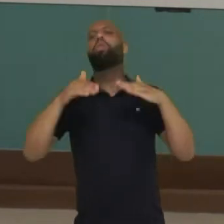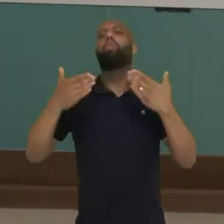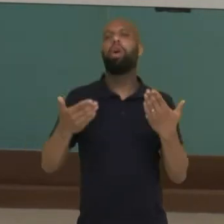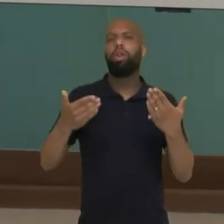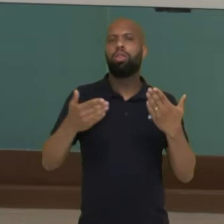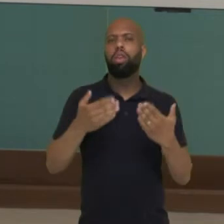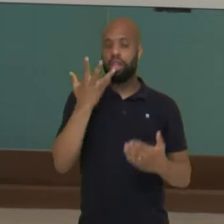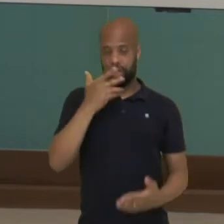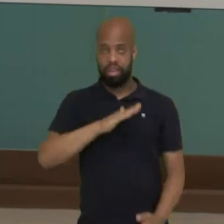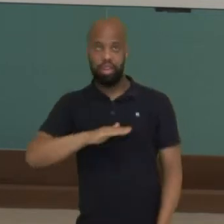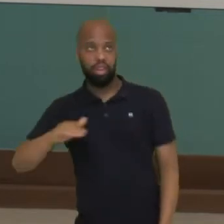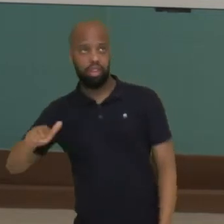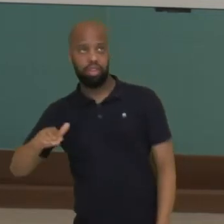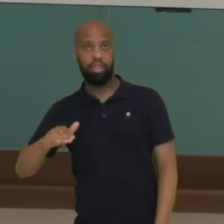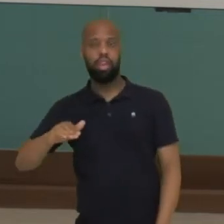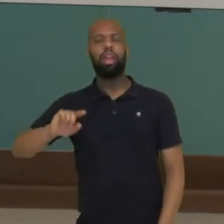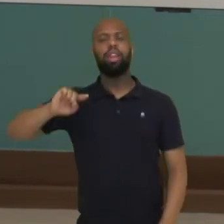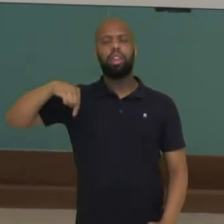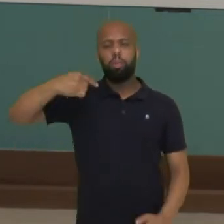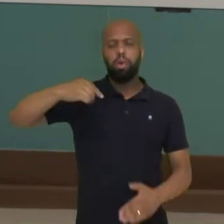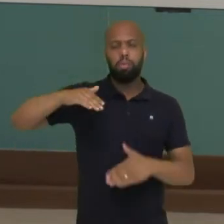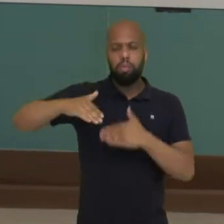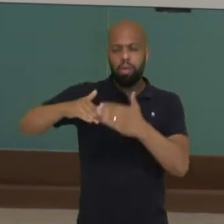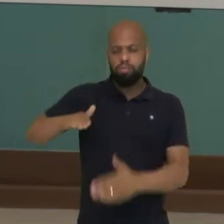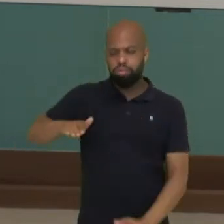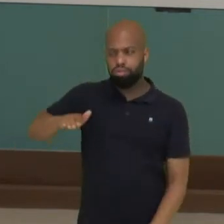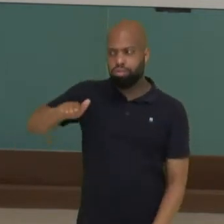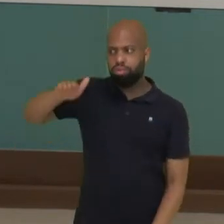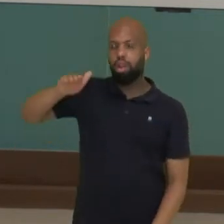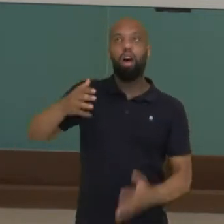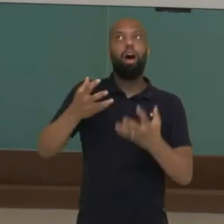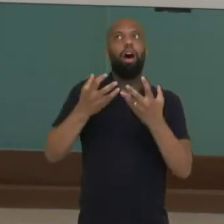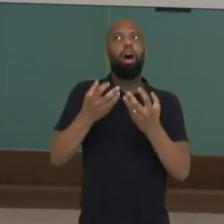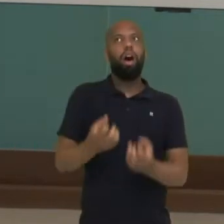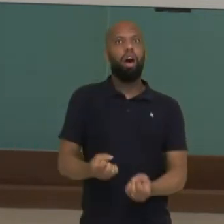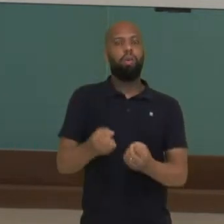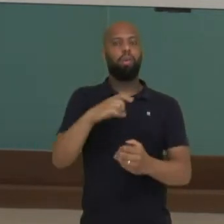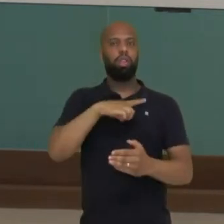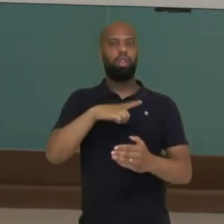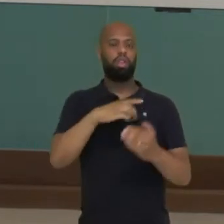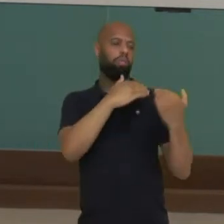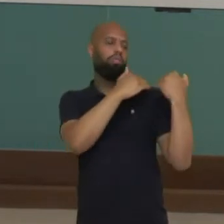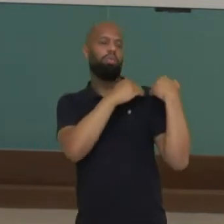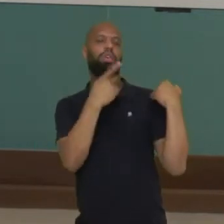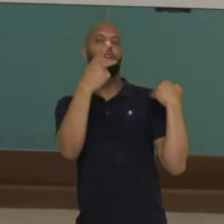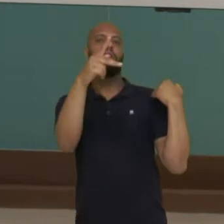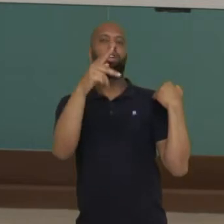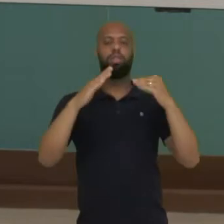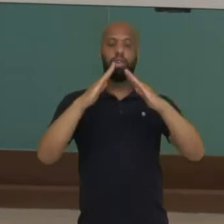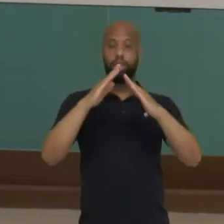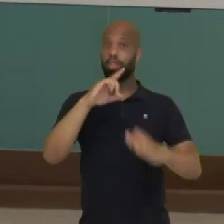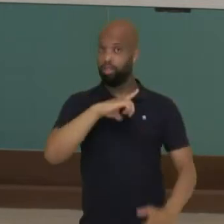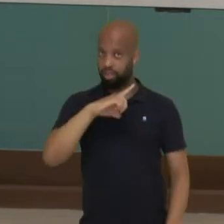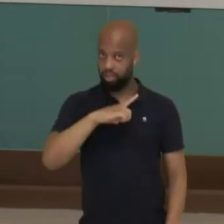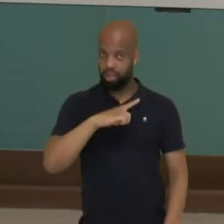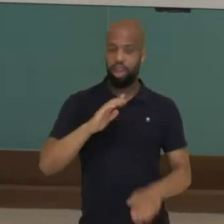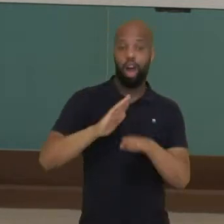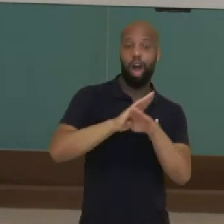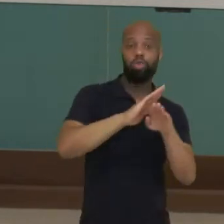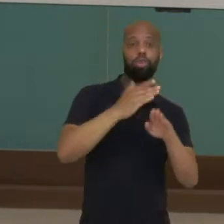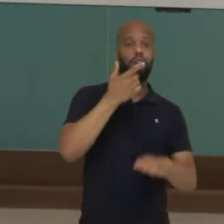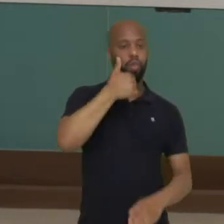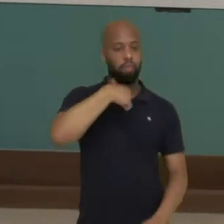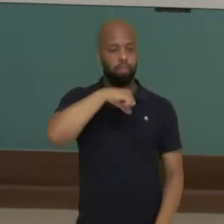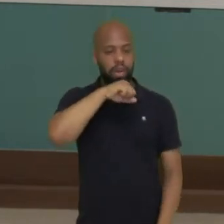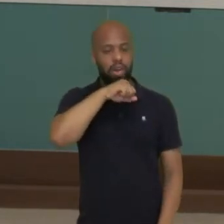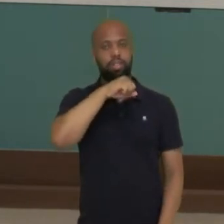Você era uma criança e aos poucos você começa a assumir na sua casa, com a sua família, responsabilidades, ajudar os seus